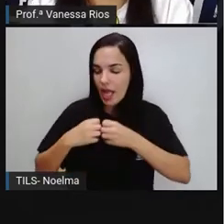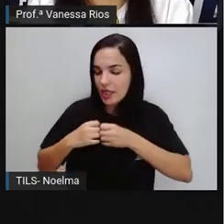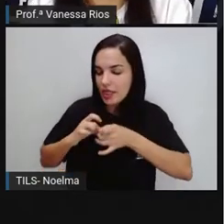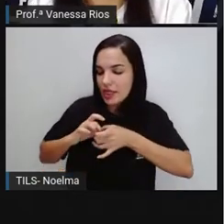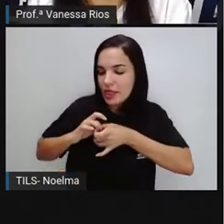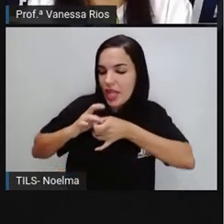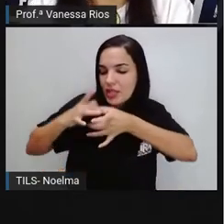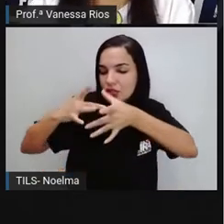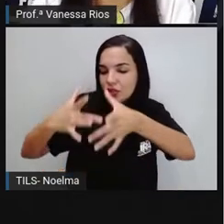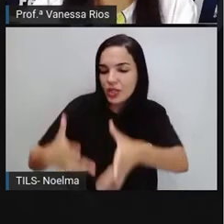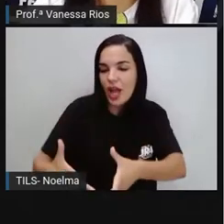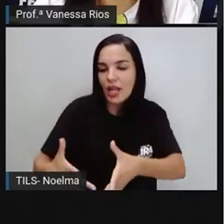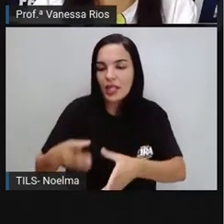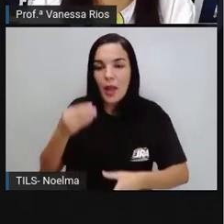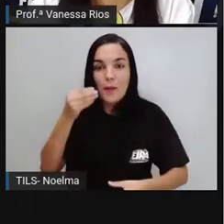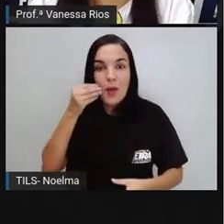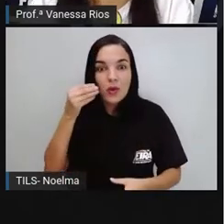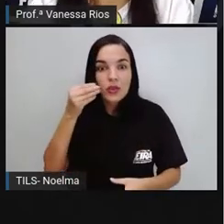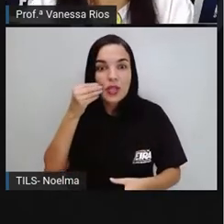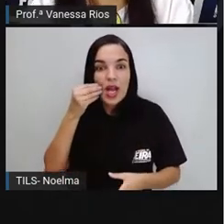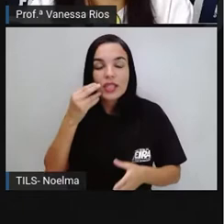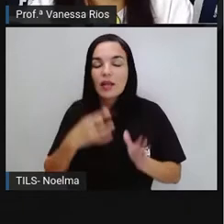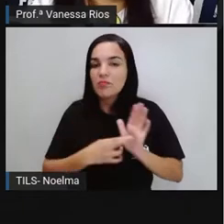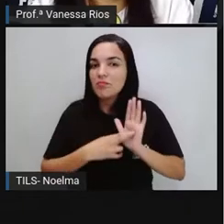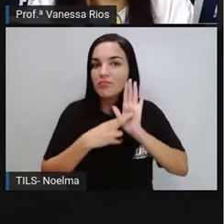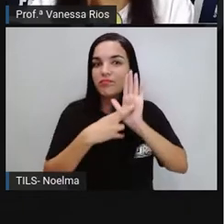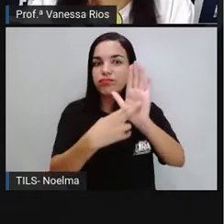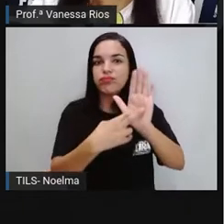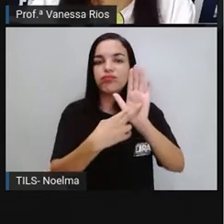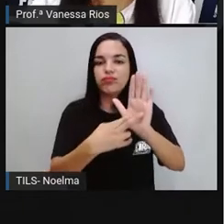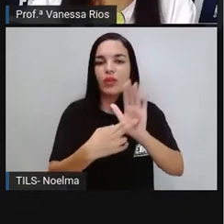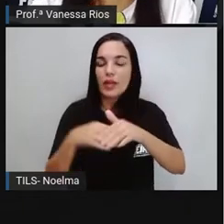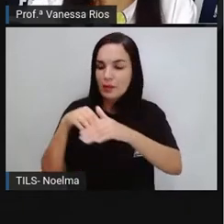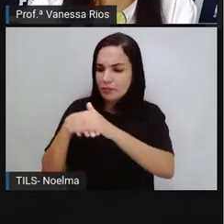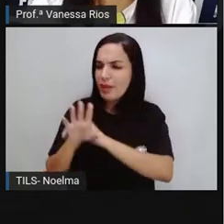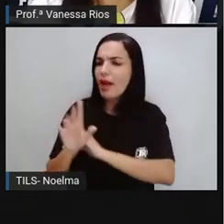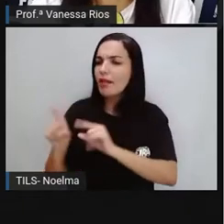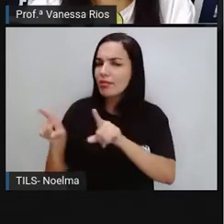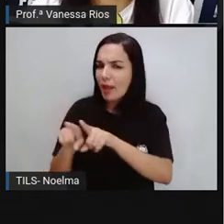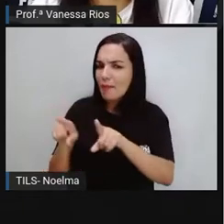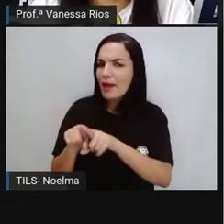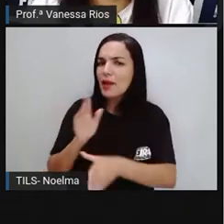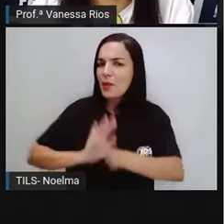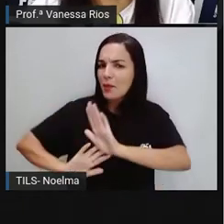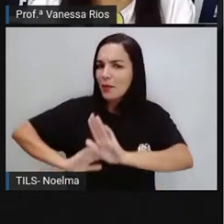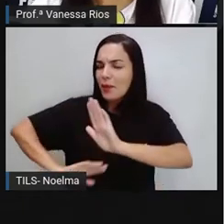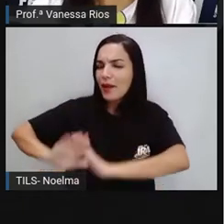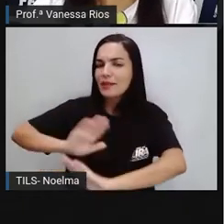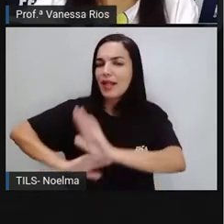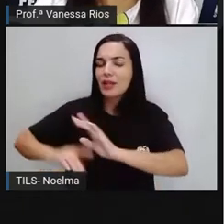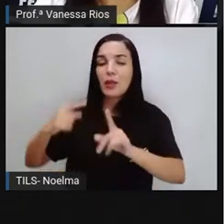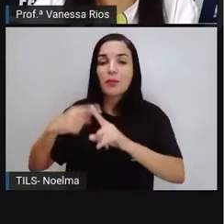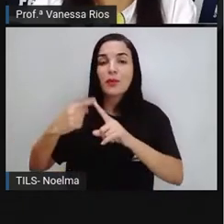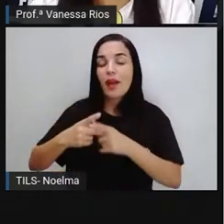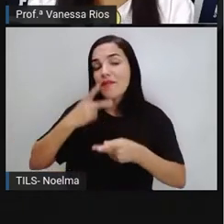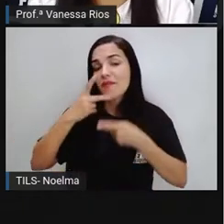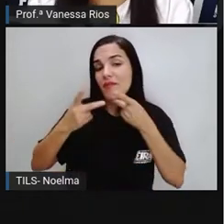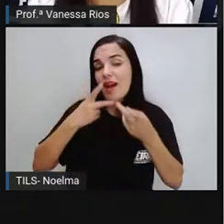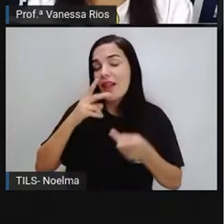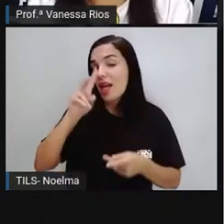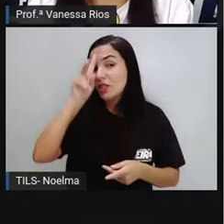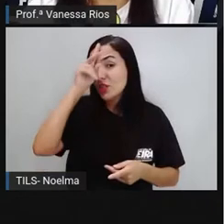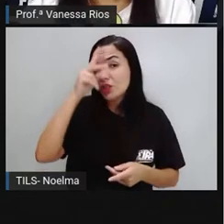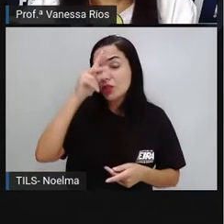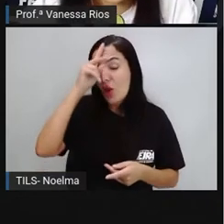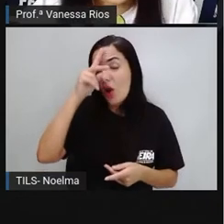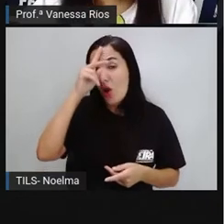algo que precisa ser reconhecido e conservado por contar aí a história da humanidade, tanto